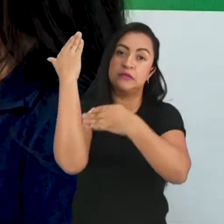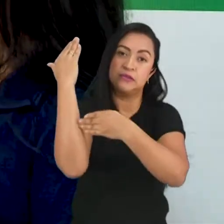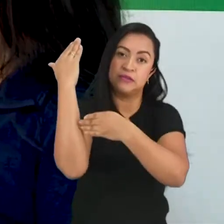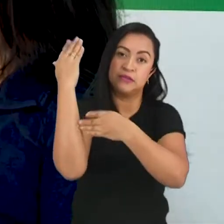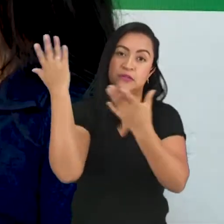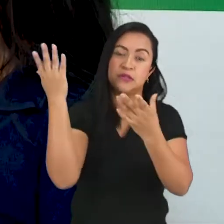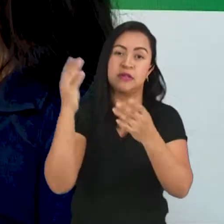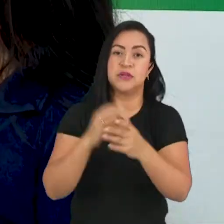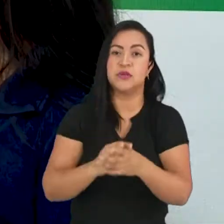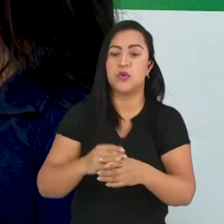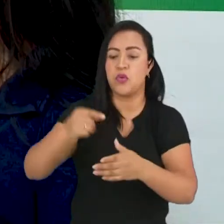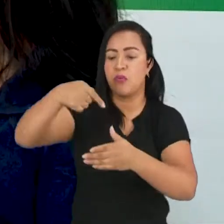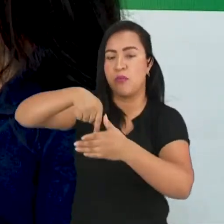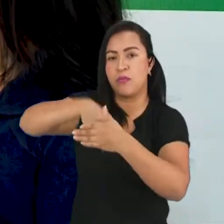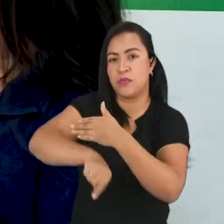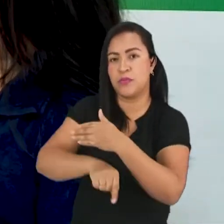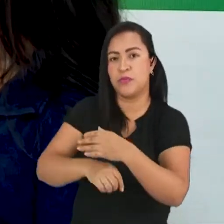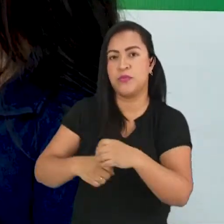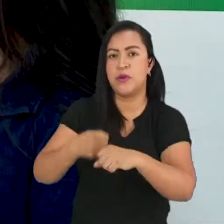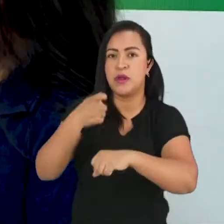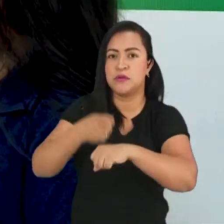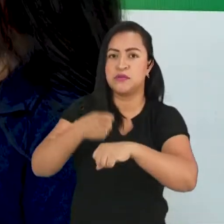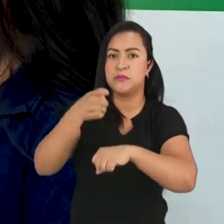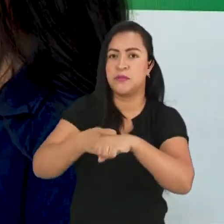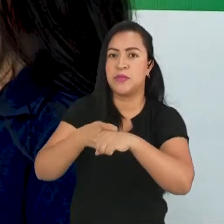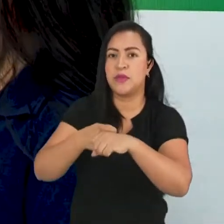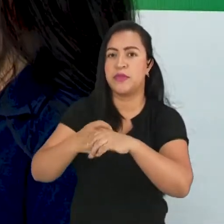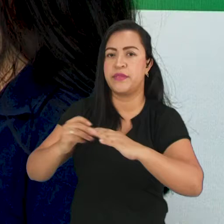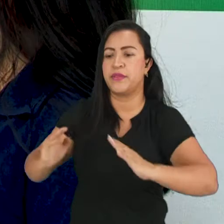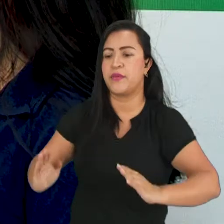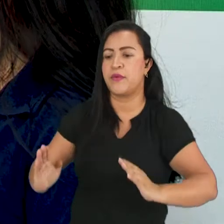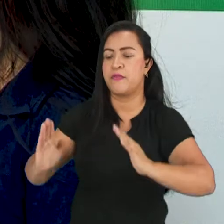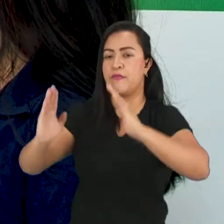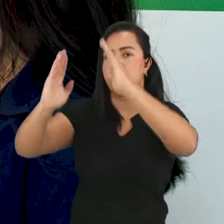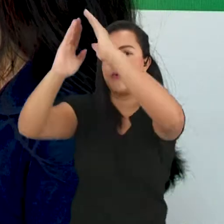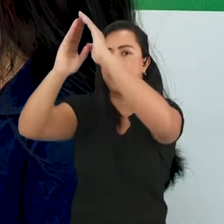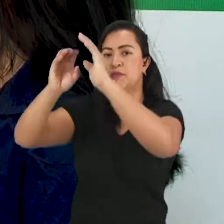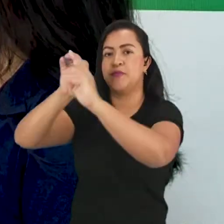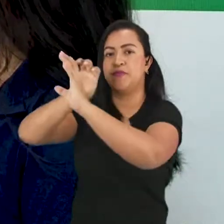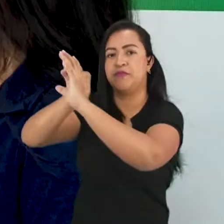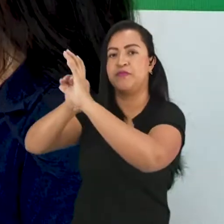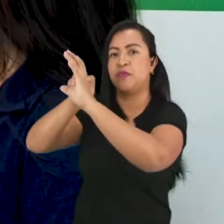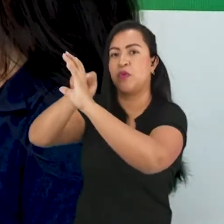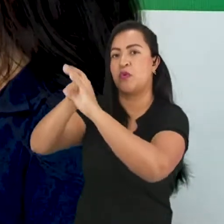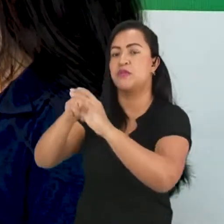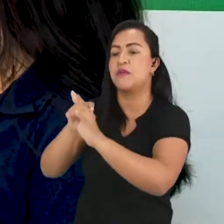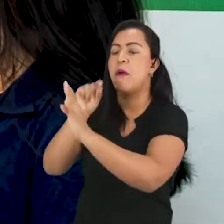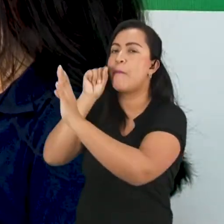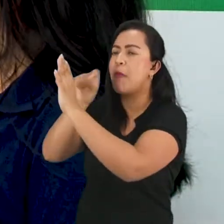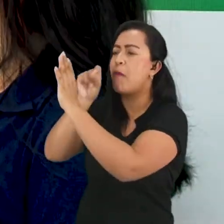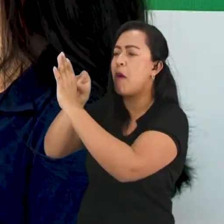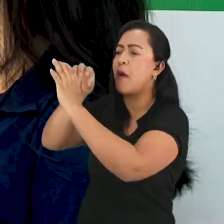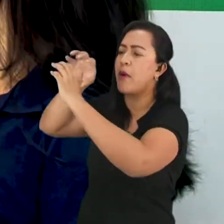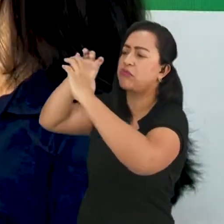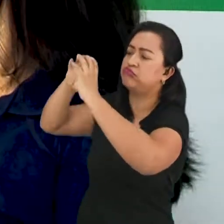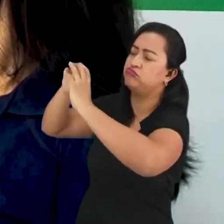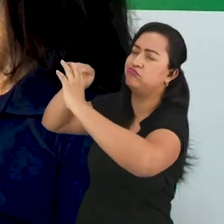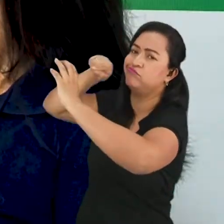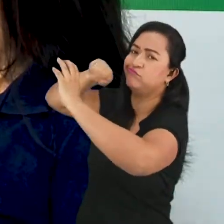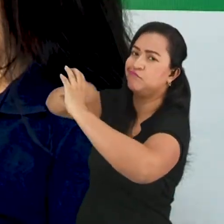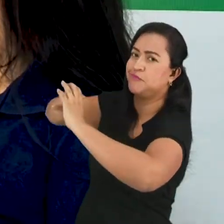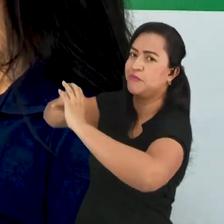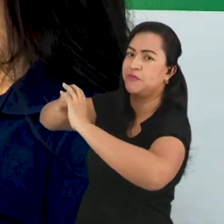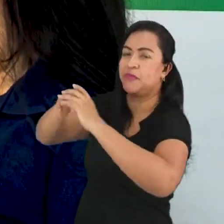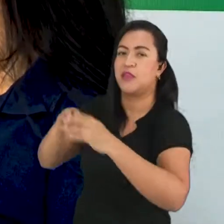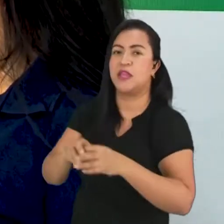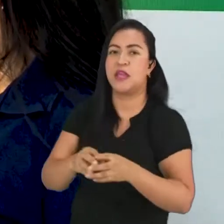pedras, falésias ou barrancos, onde escavavam galerias. Chocam de 2 a